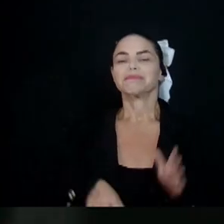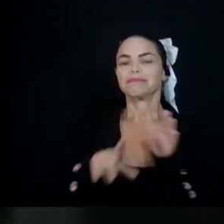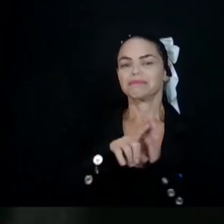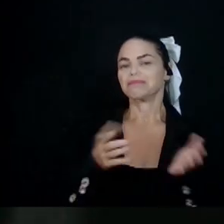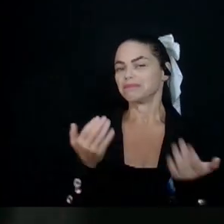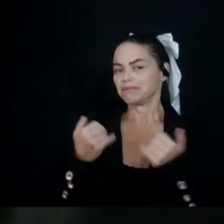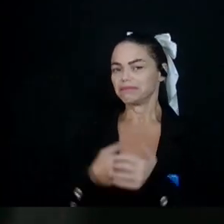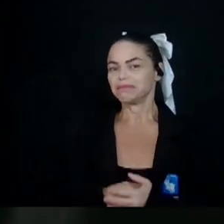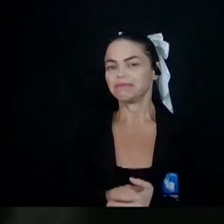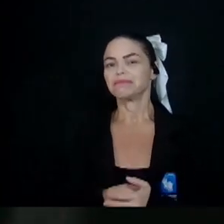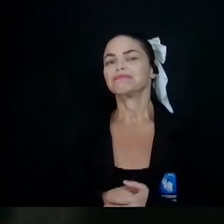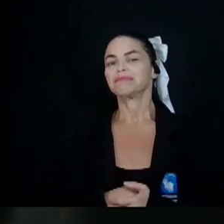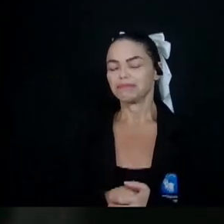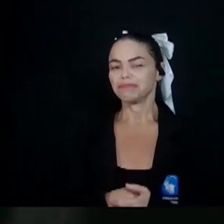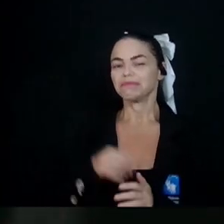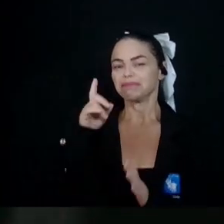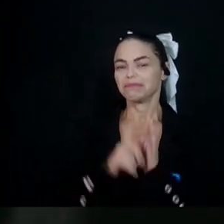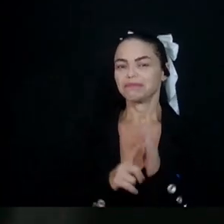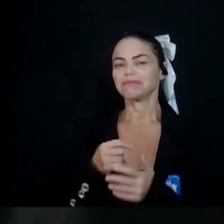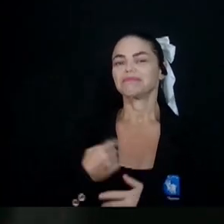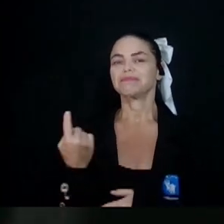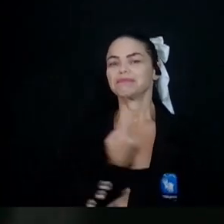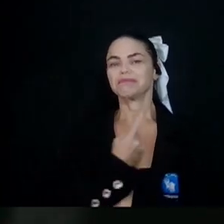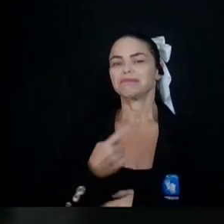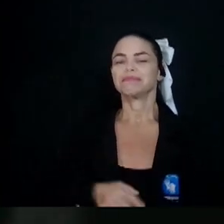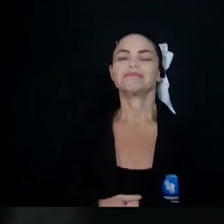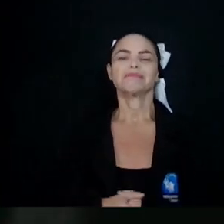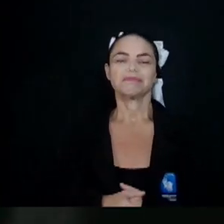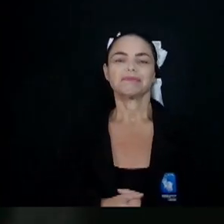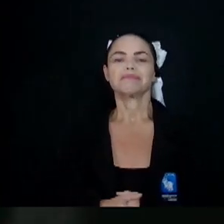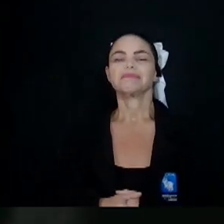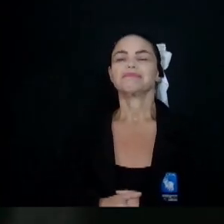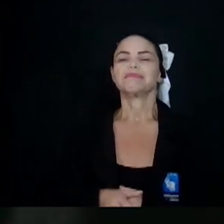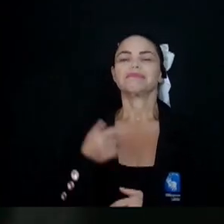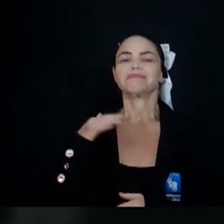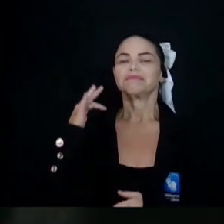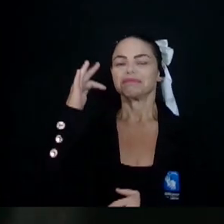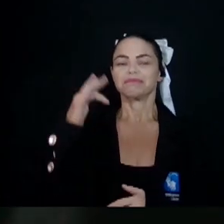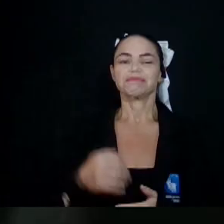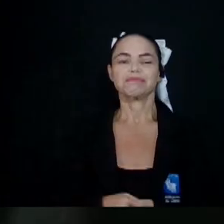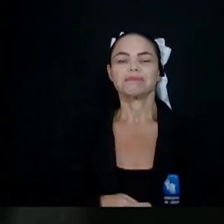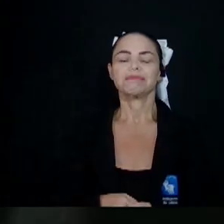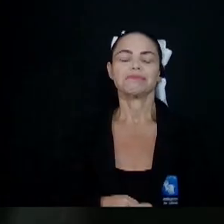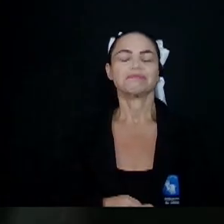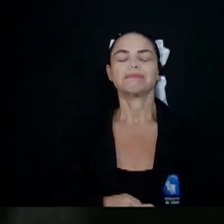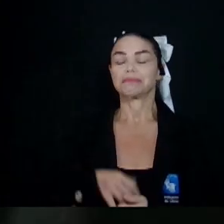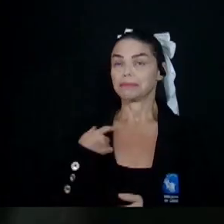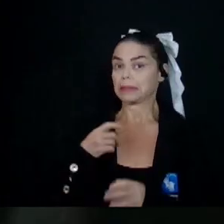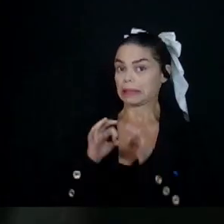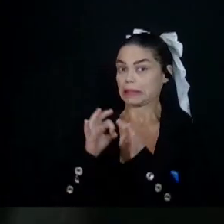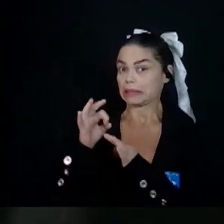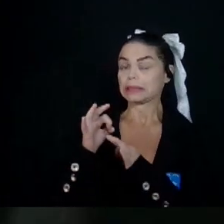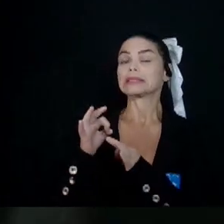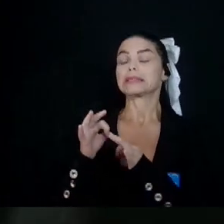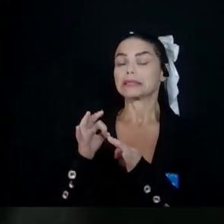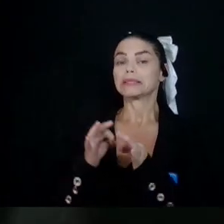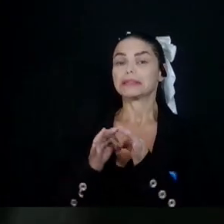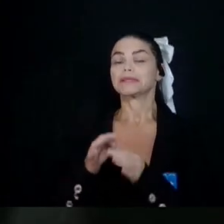fazer valer os direitos dos nossos pequenos, que é o nosso futuro, não tão distante que está chegando aí, a